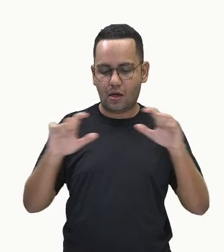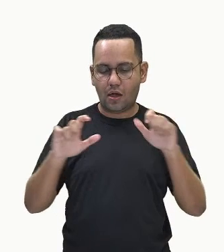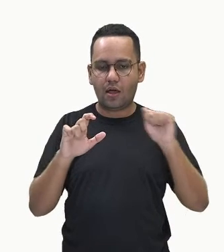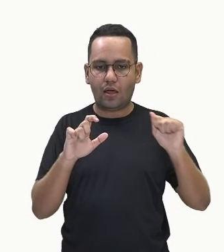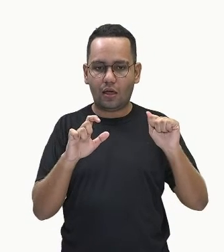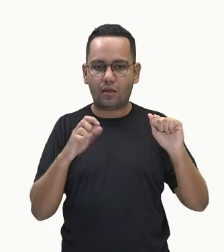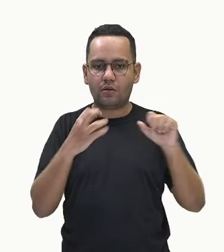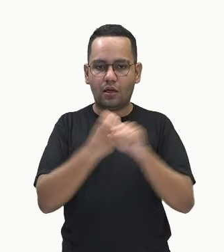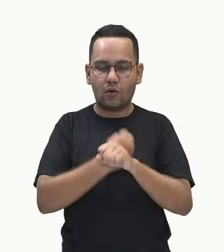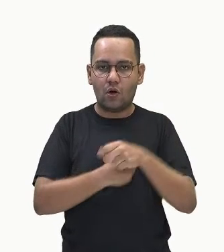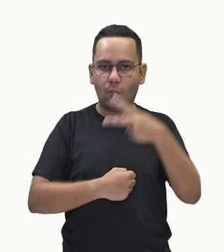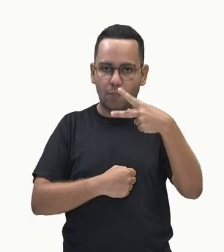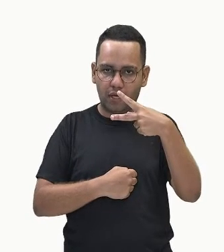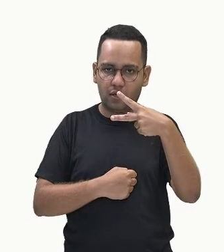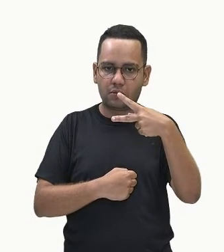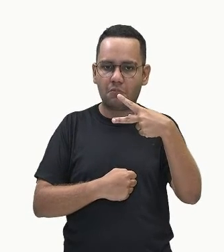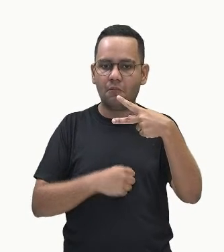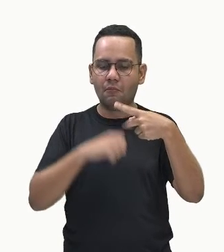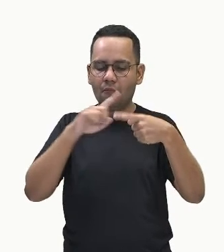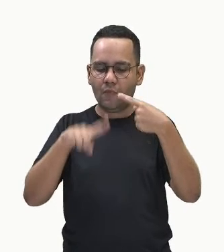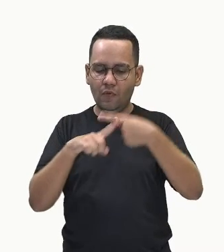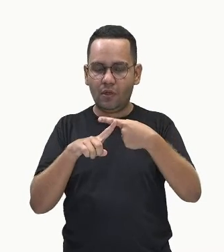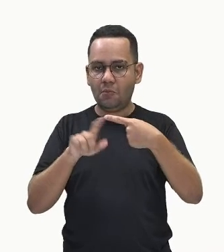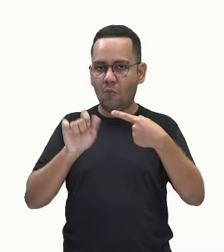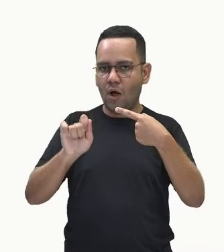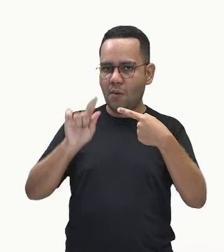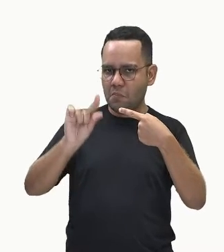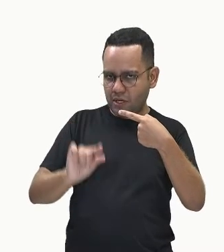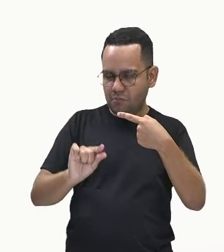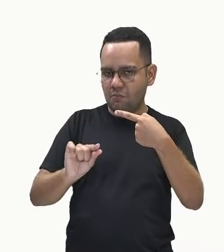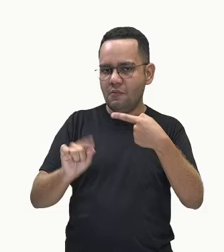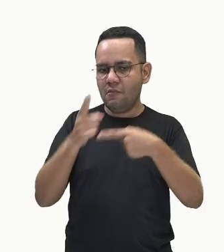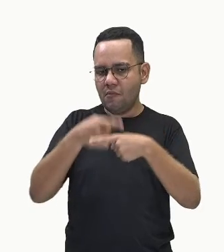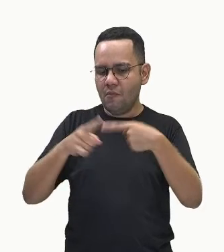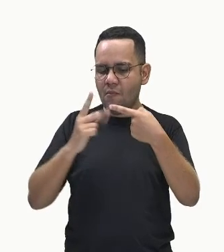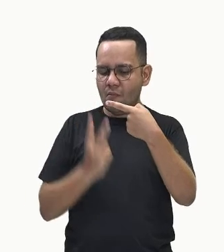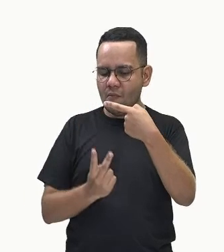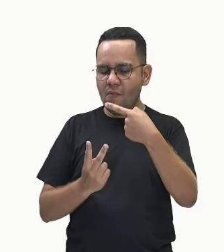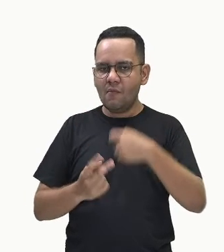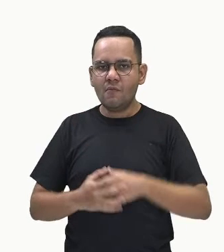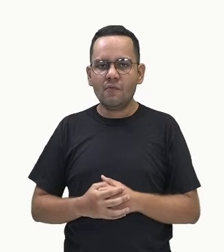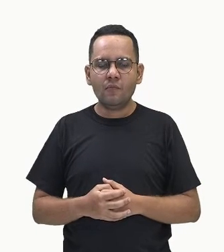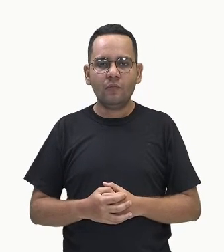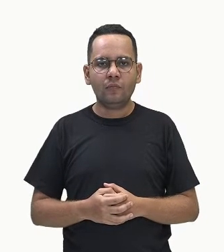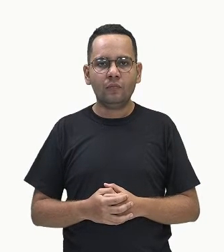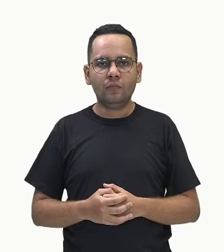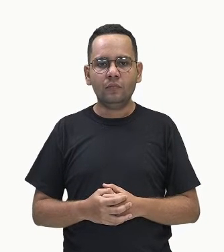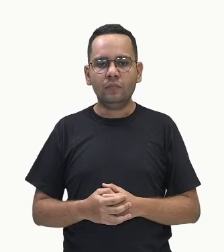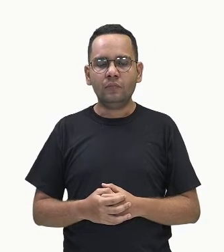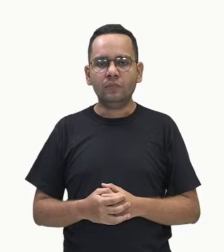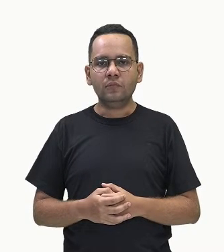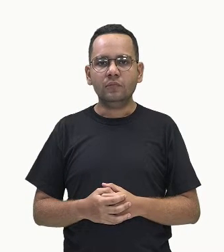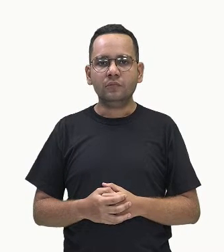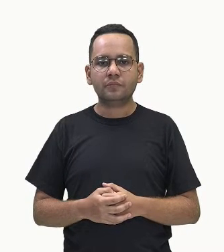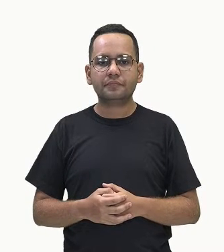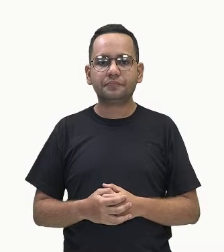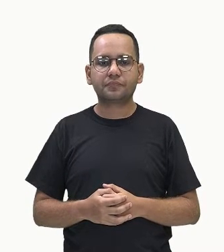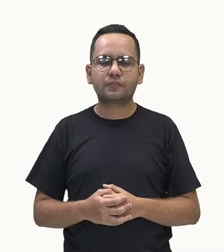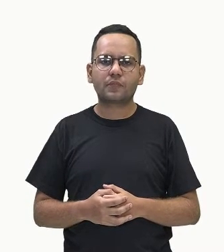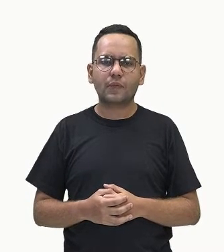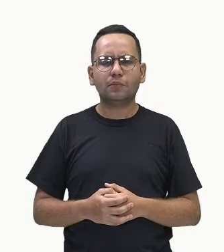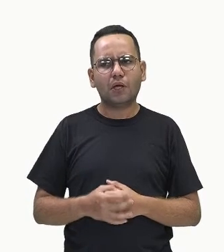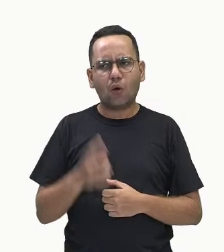ao perímetro vezes o apótema dividido por 2. Lembrando que eu também